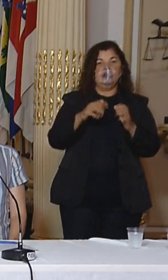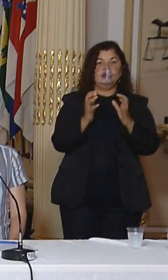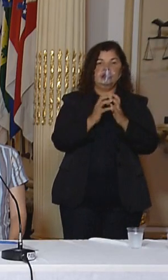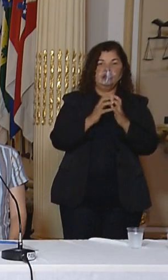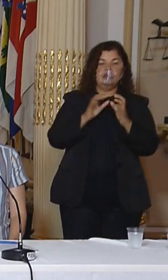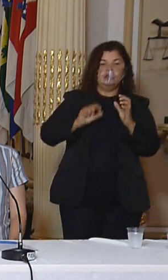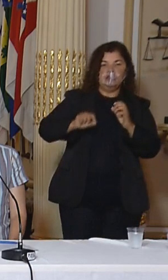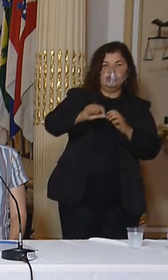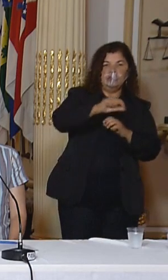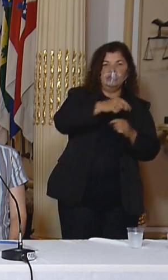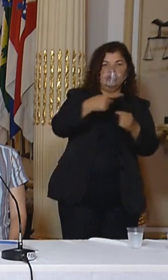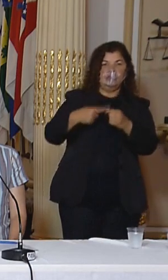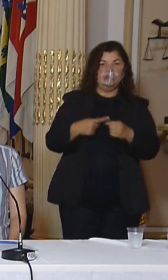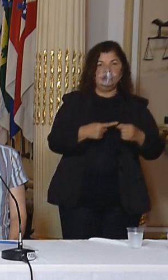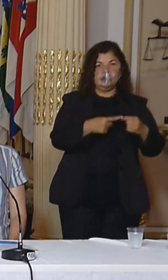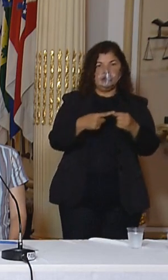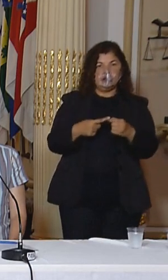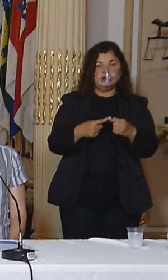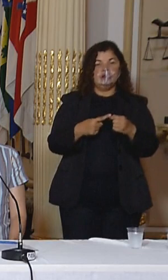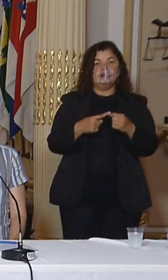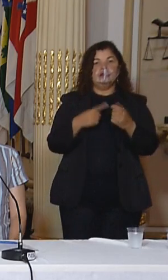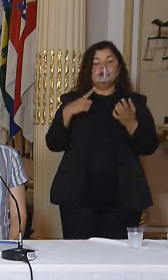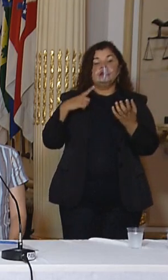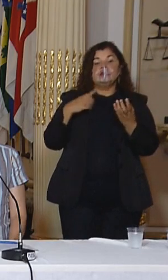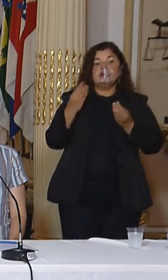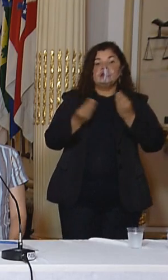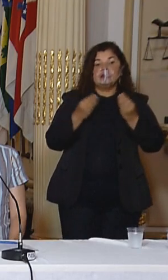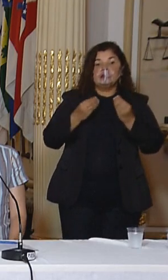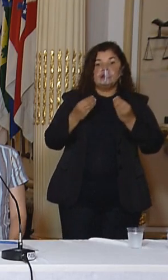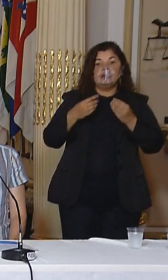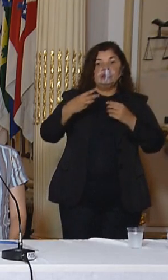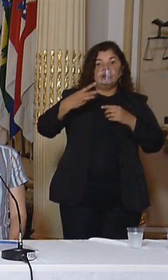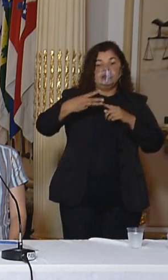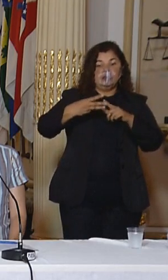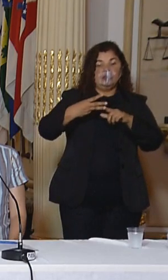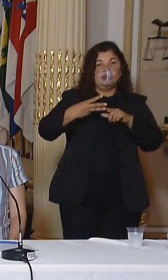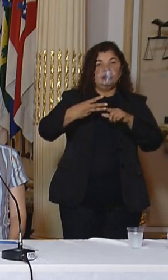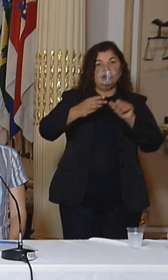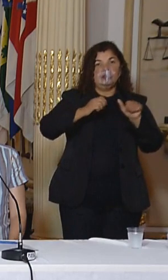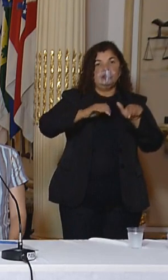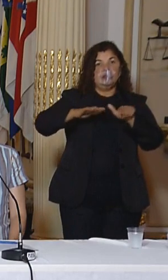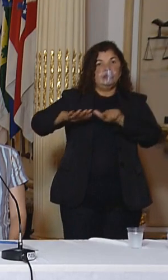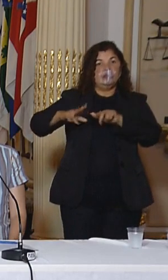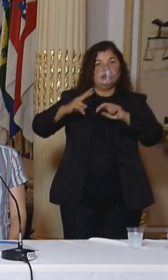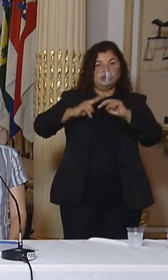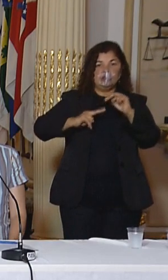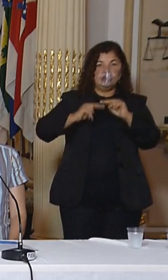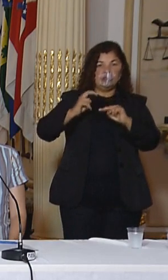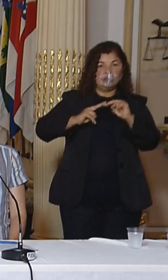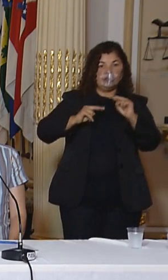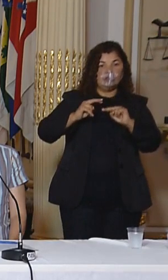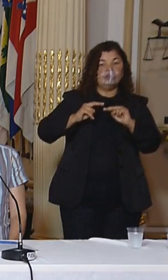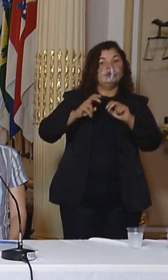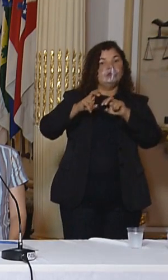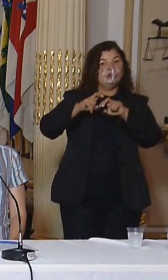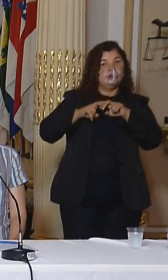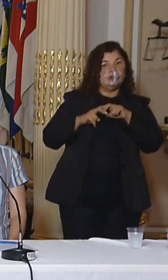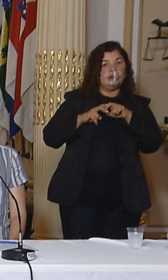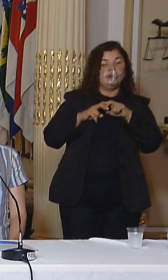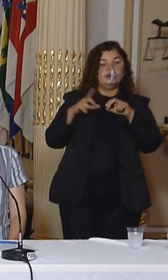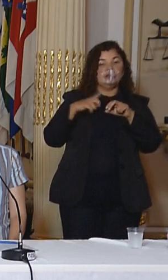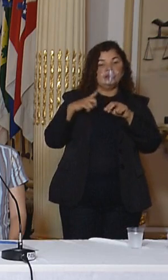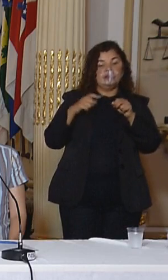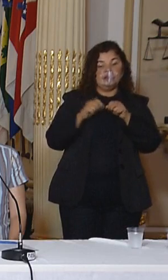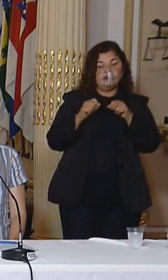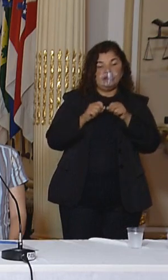metropolitana. O que nós colheremos na terceira semana de junho é o que nós estamos